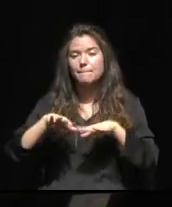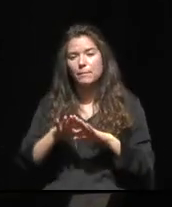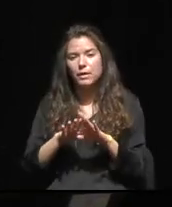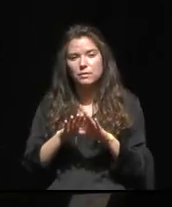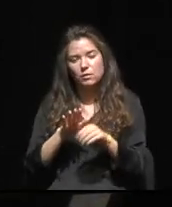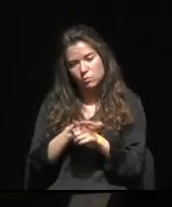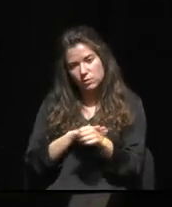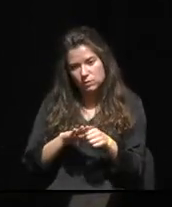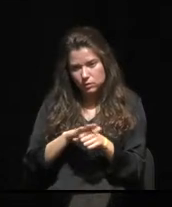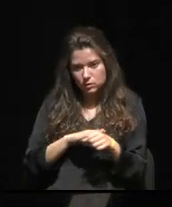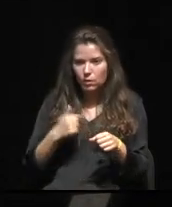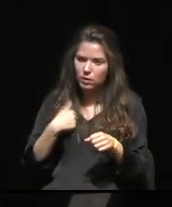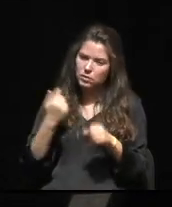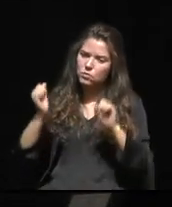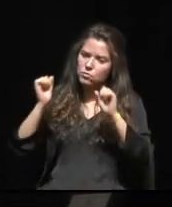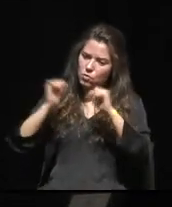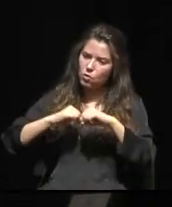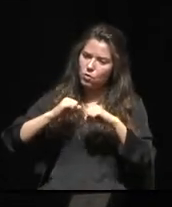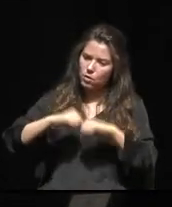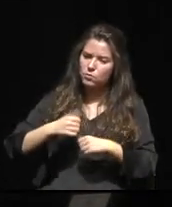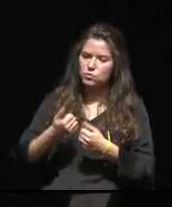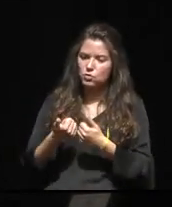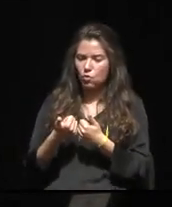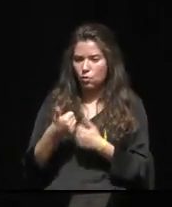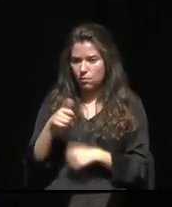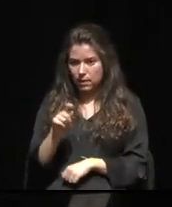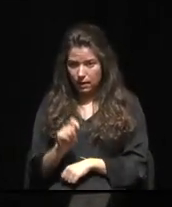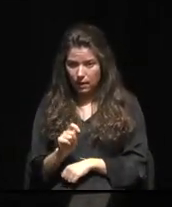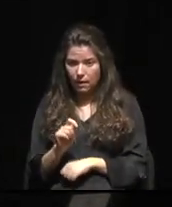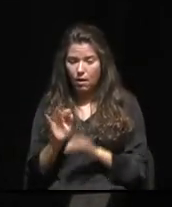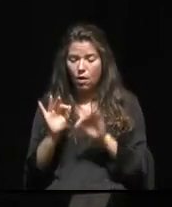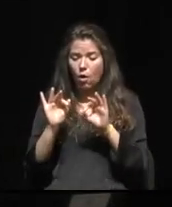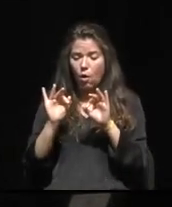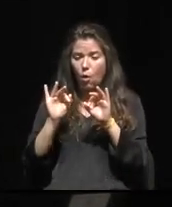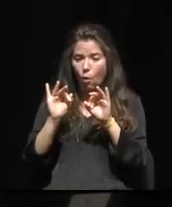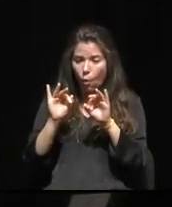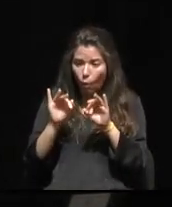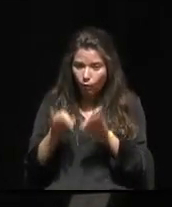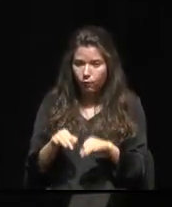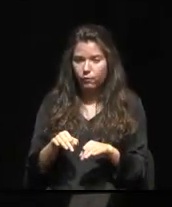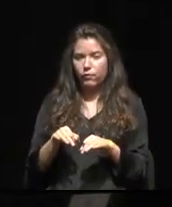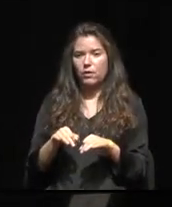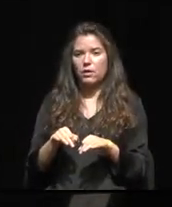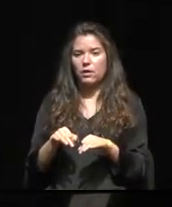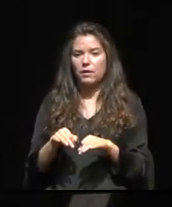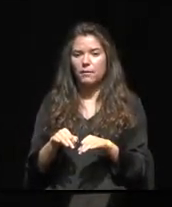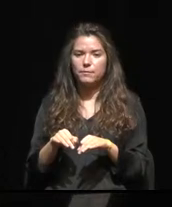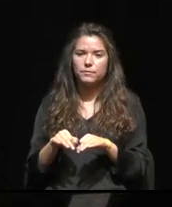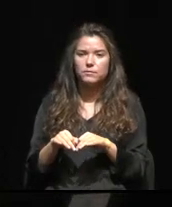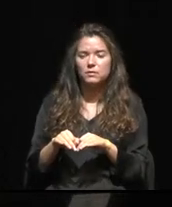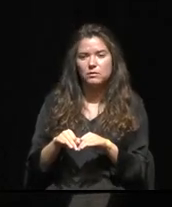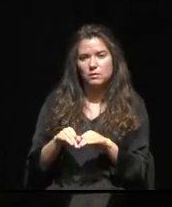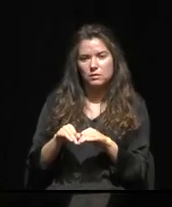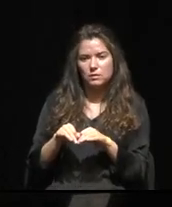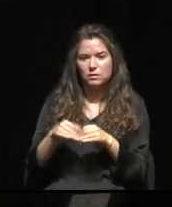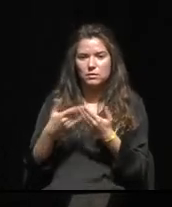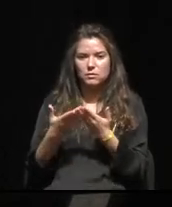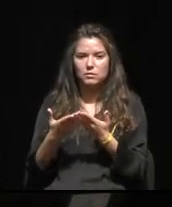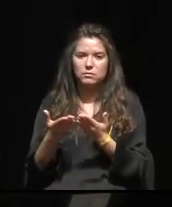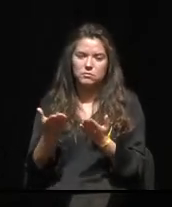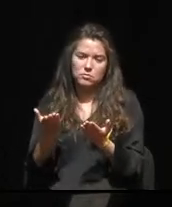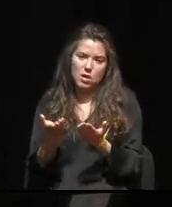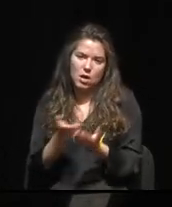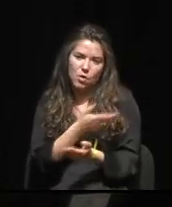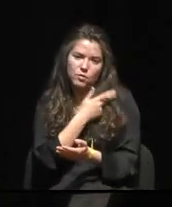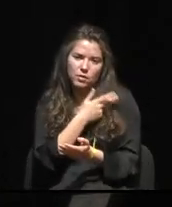um aspeto em que concordamos com o bloco de esquerda o fim e o condenar do assédio na academia só foi